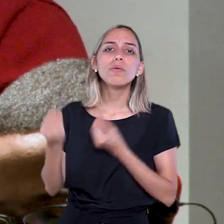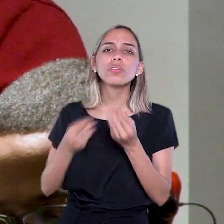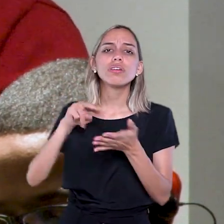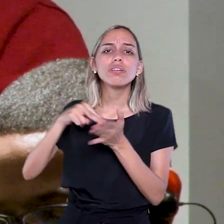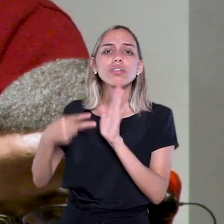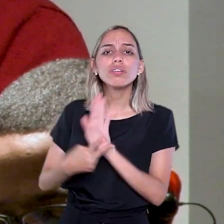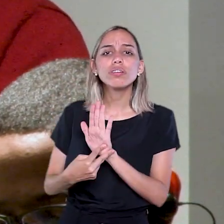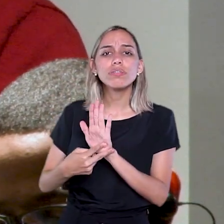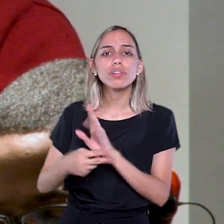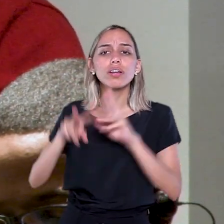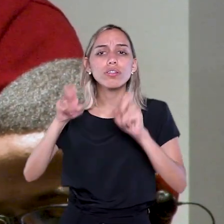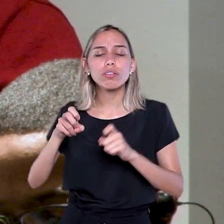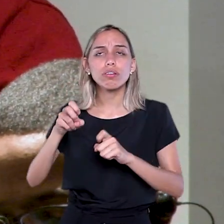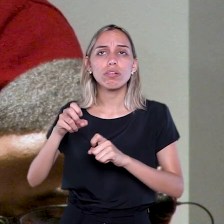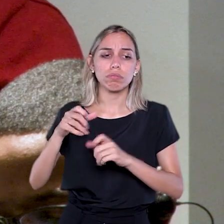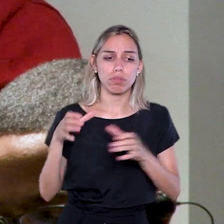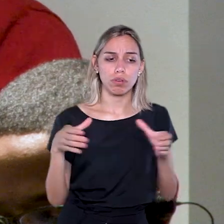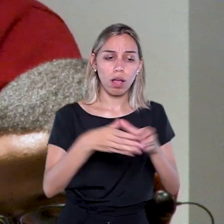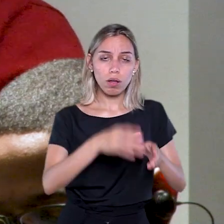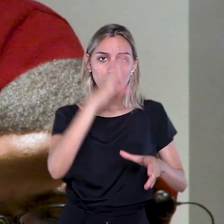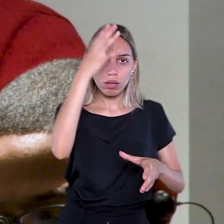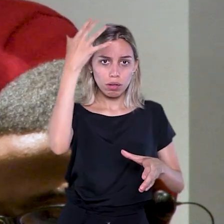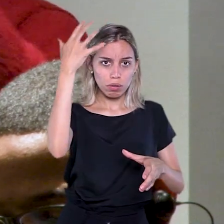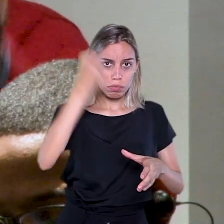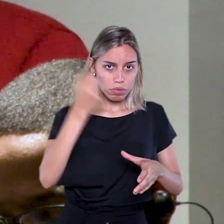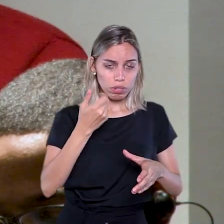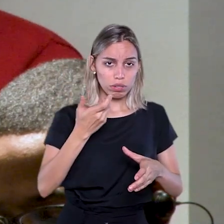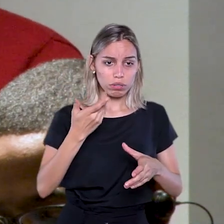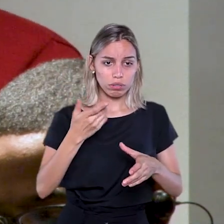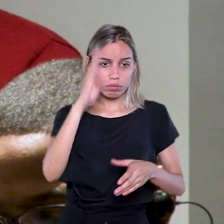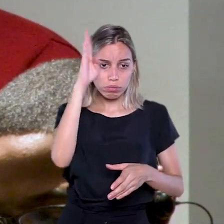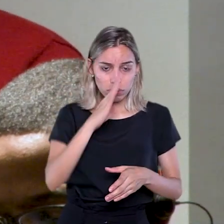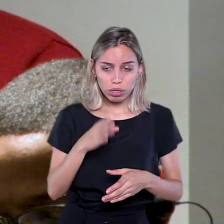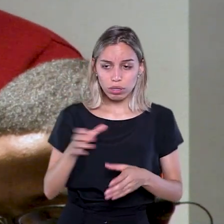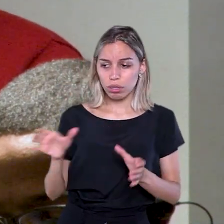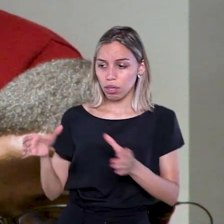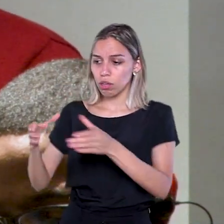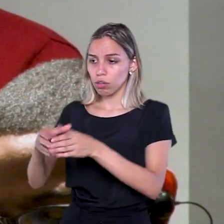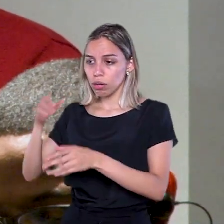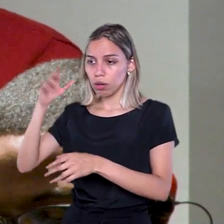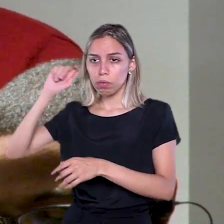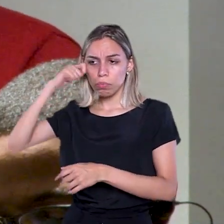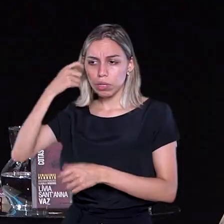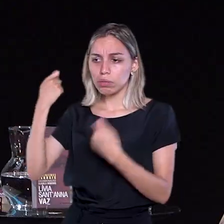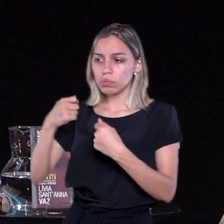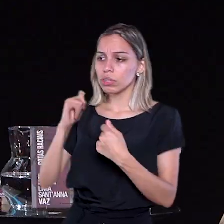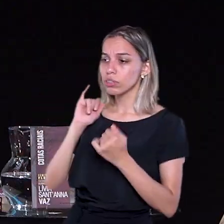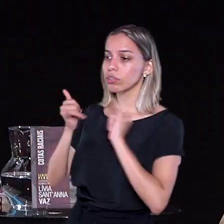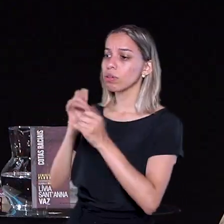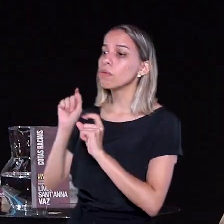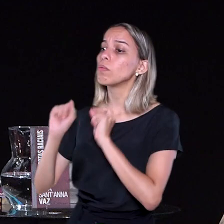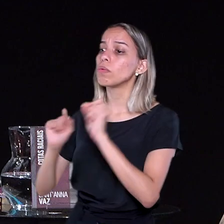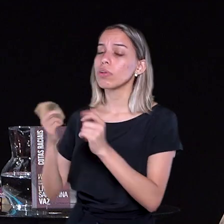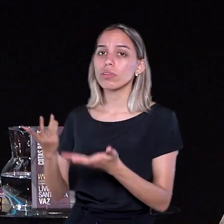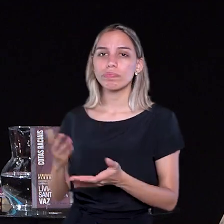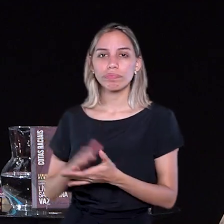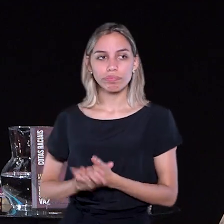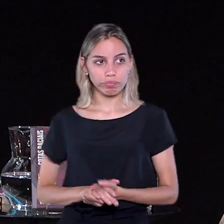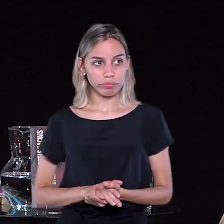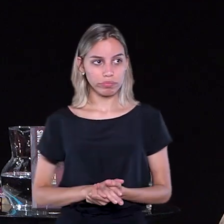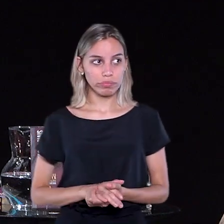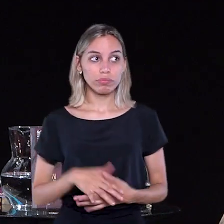mais, e o que a gente vê hoje? As políticas de transferências de renda foram capturadas